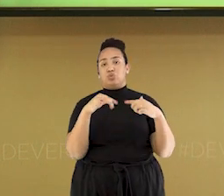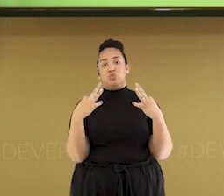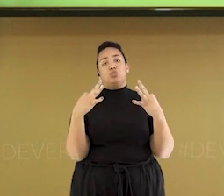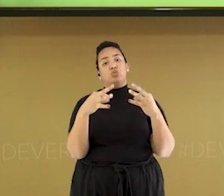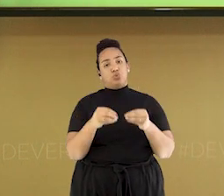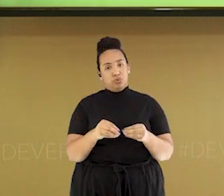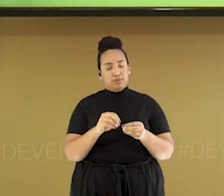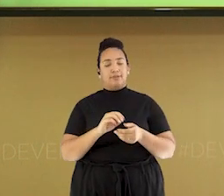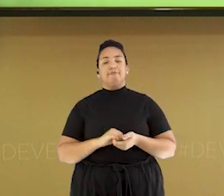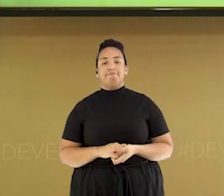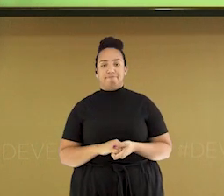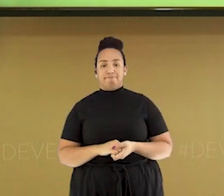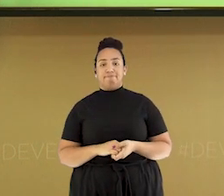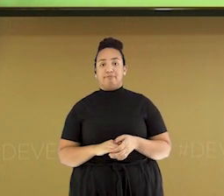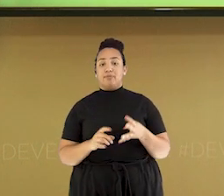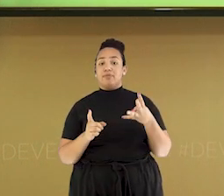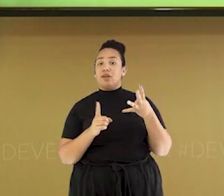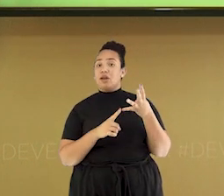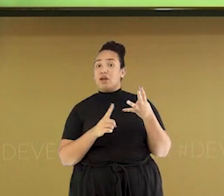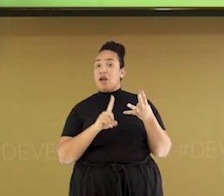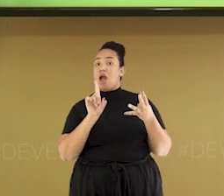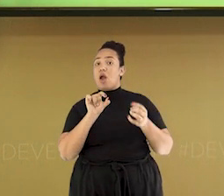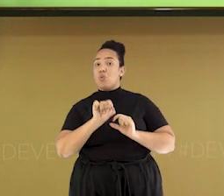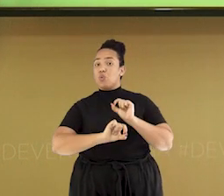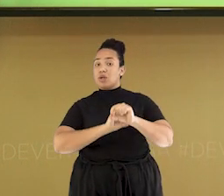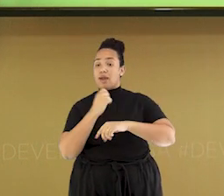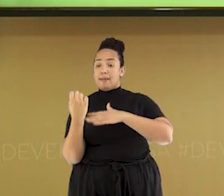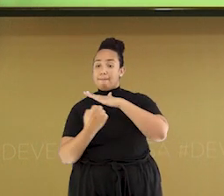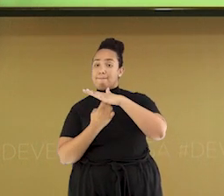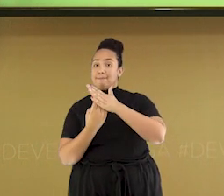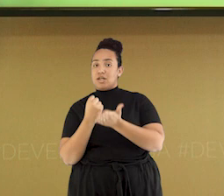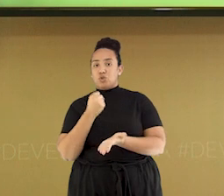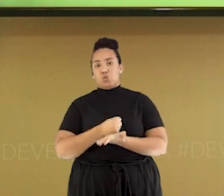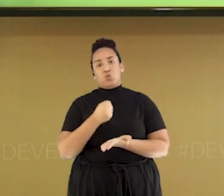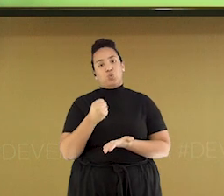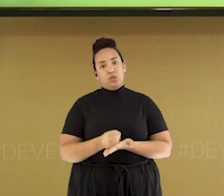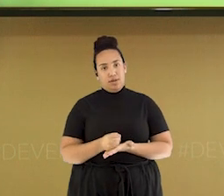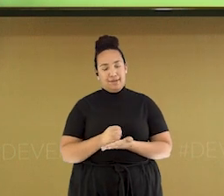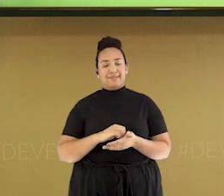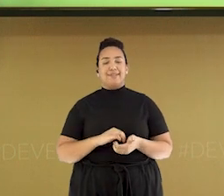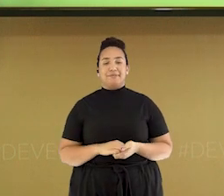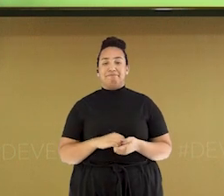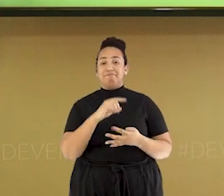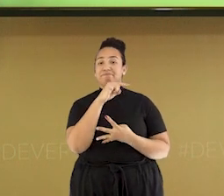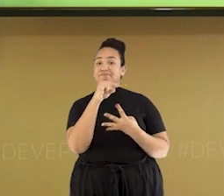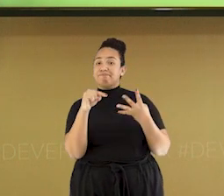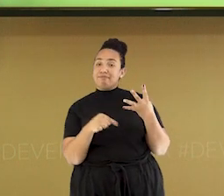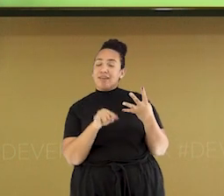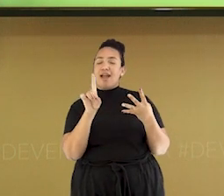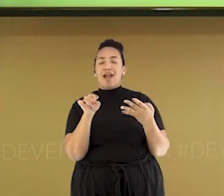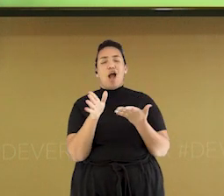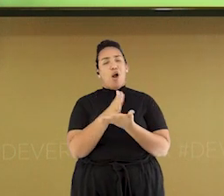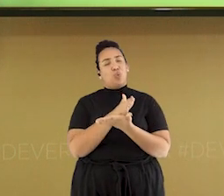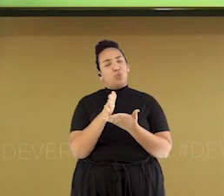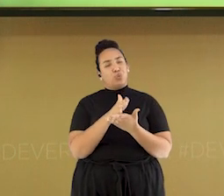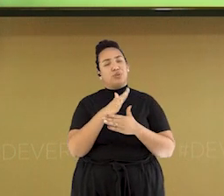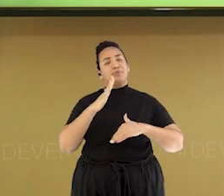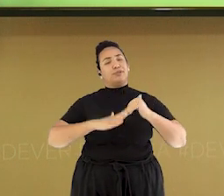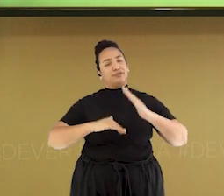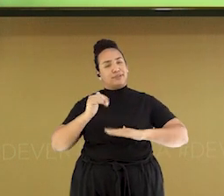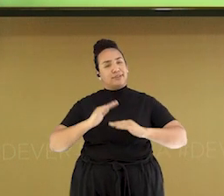serviço terceirizado. E esses são apenas alguns dos diversos serviços que existem em nossa